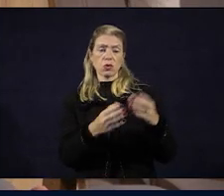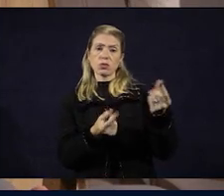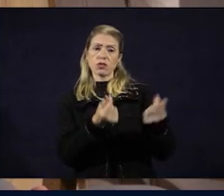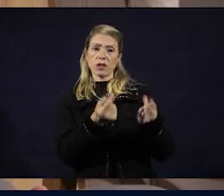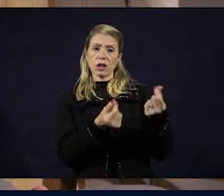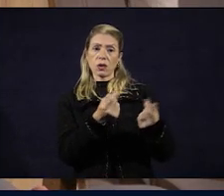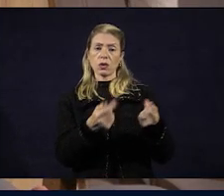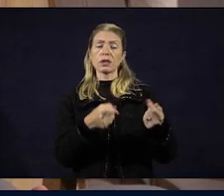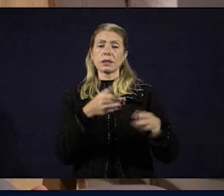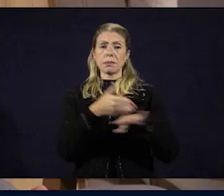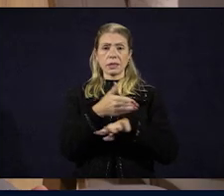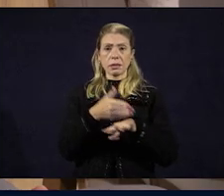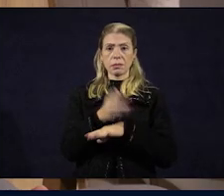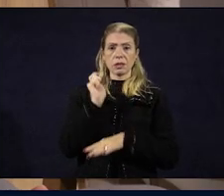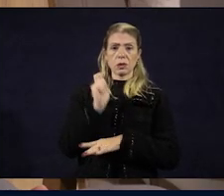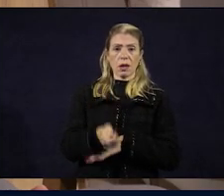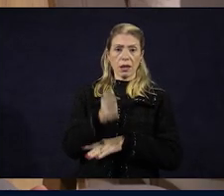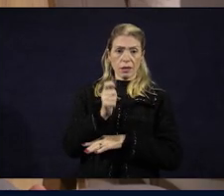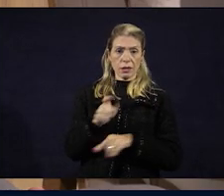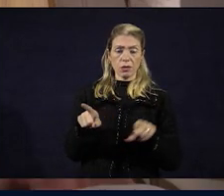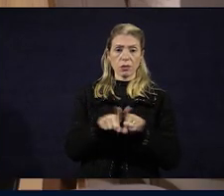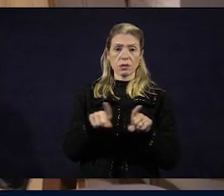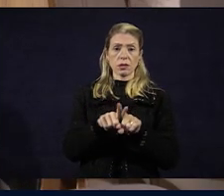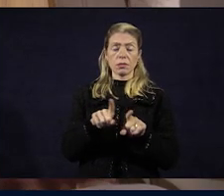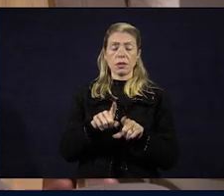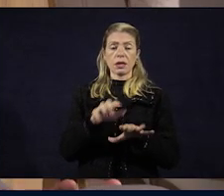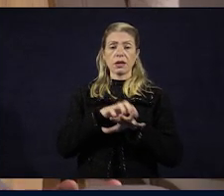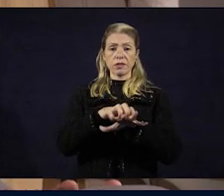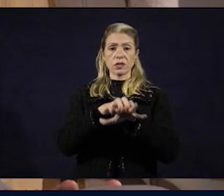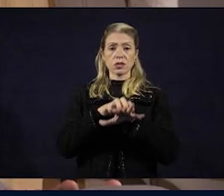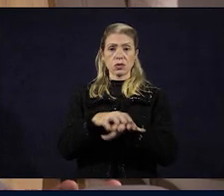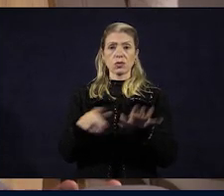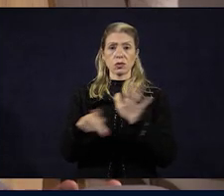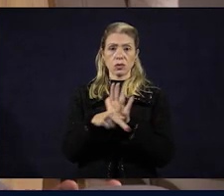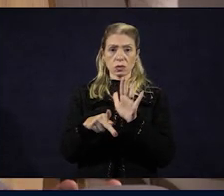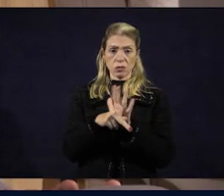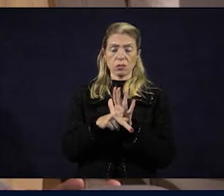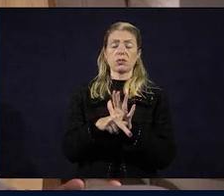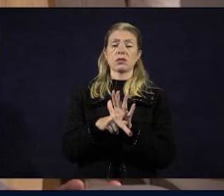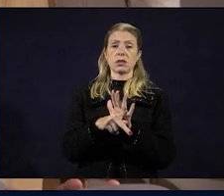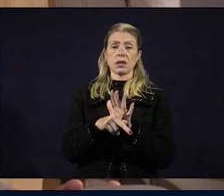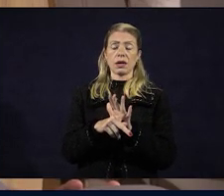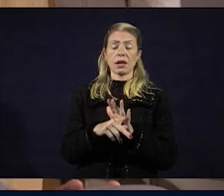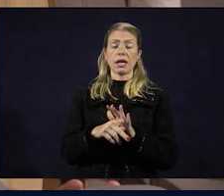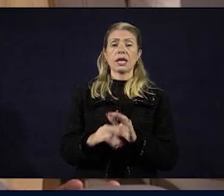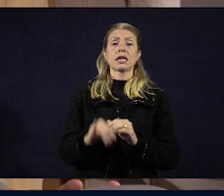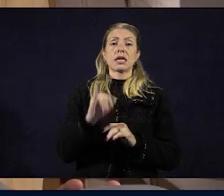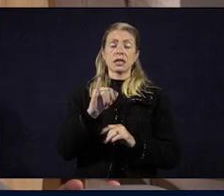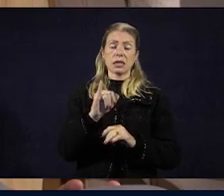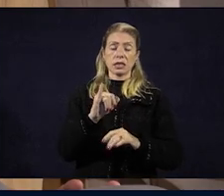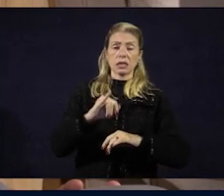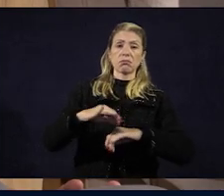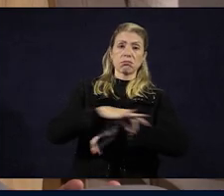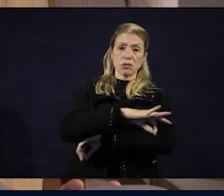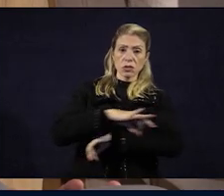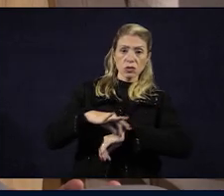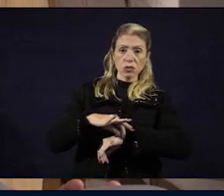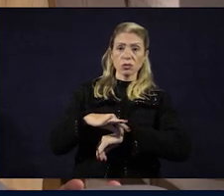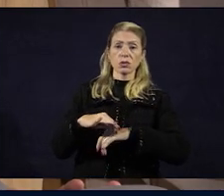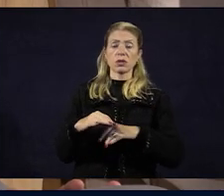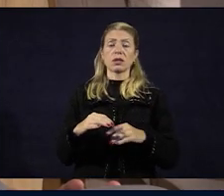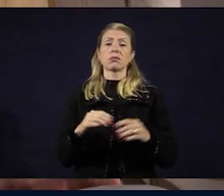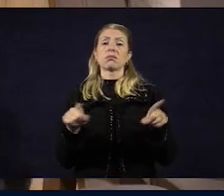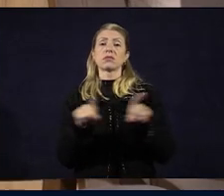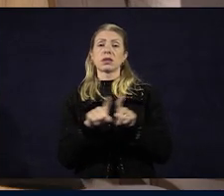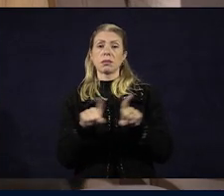dos nossos leilões. Então, no setor de infraestrutura de transporte, acho que talvez destacar algumas concessões importantes,